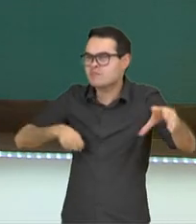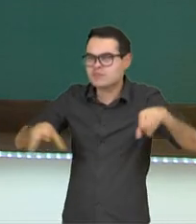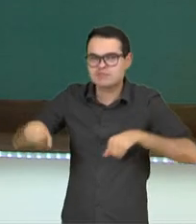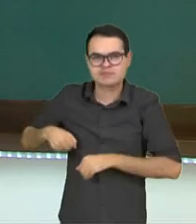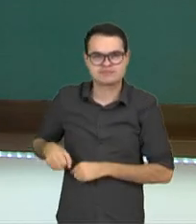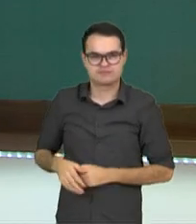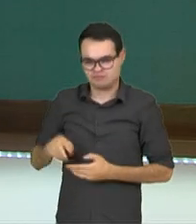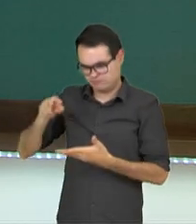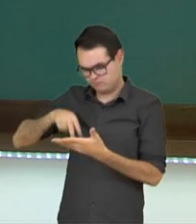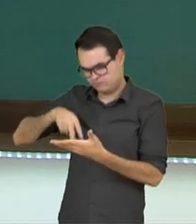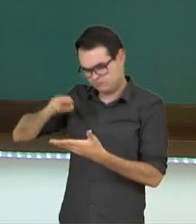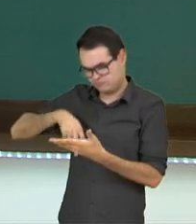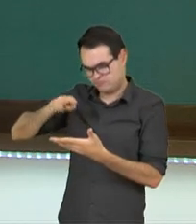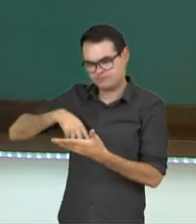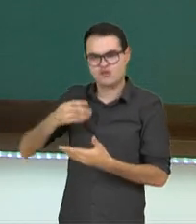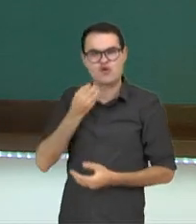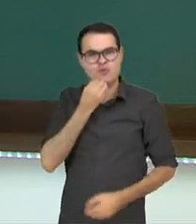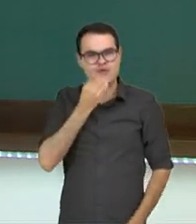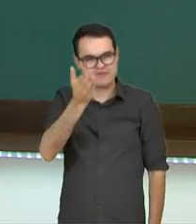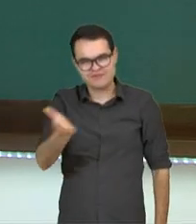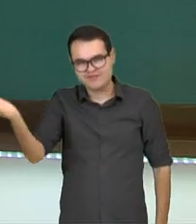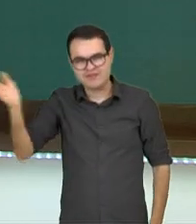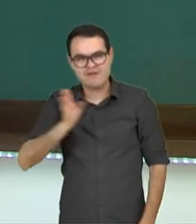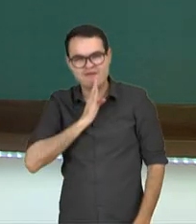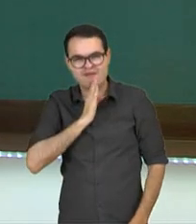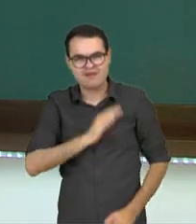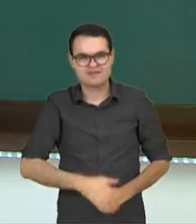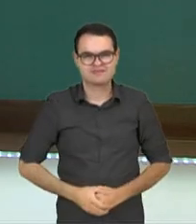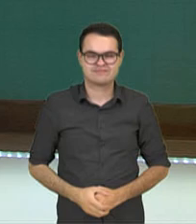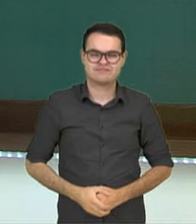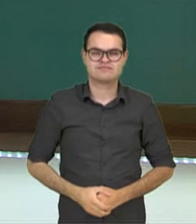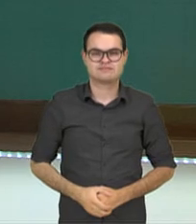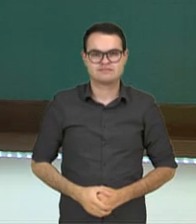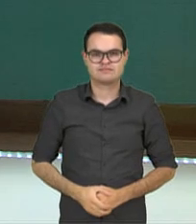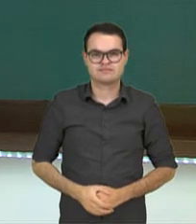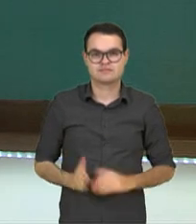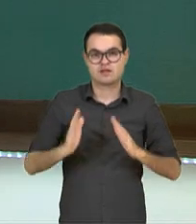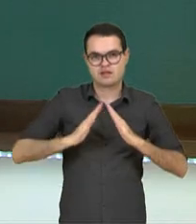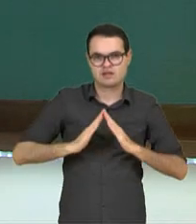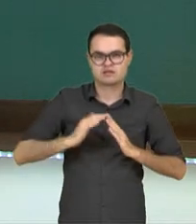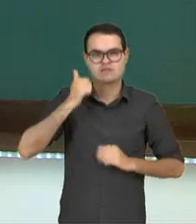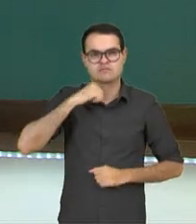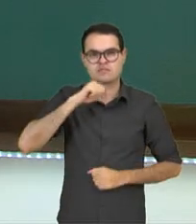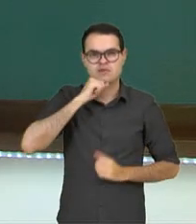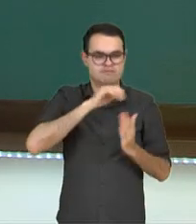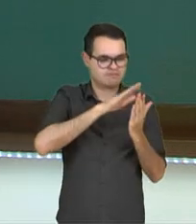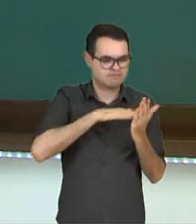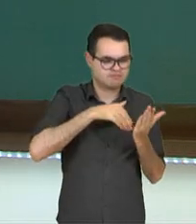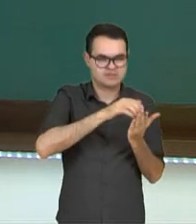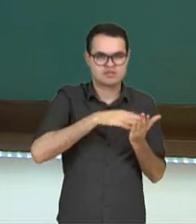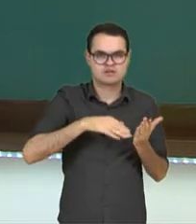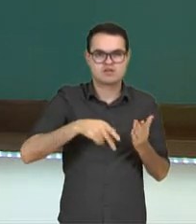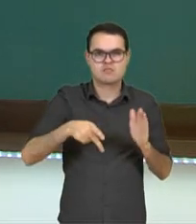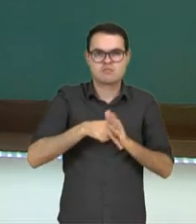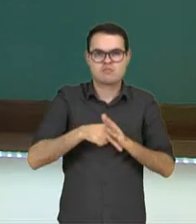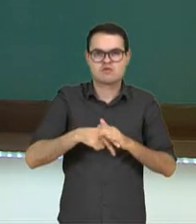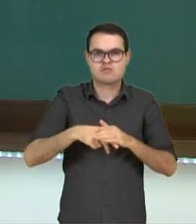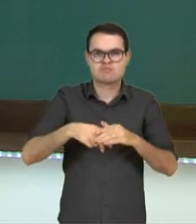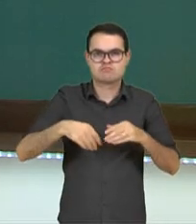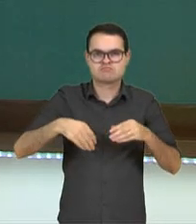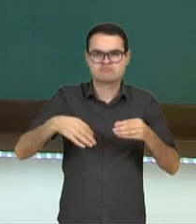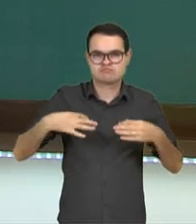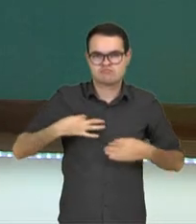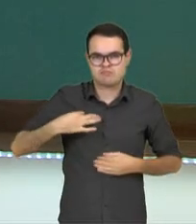lá. Tem estudando oportunidade, conheçam um sebo, tá? Em casa, minha mãe pintava em panos de prato algumas